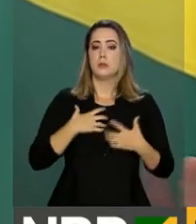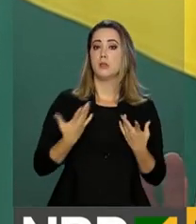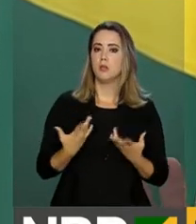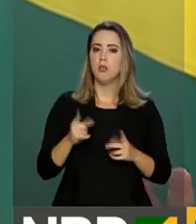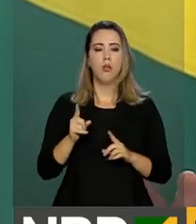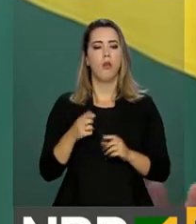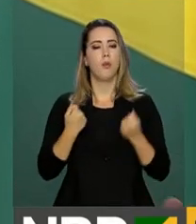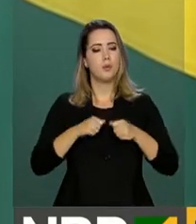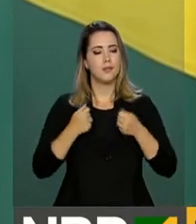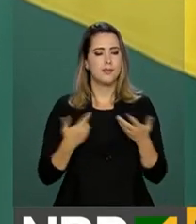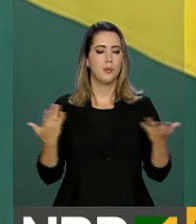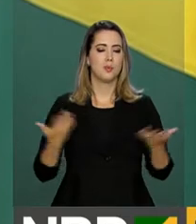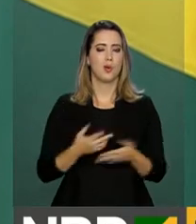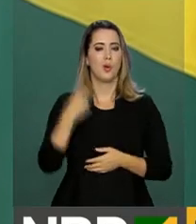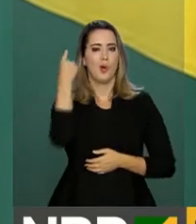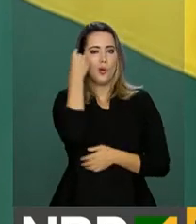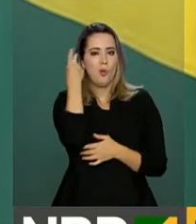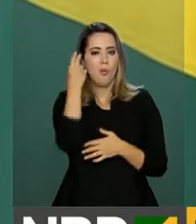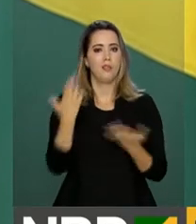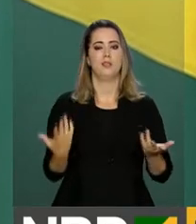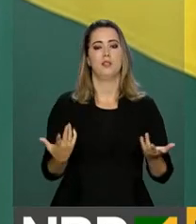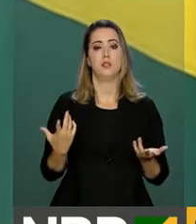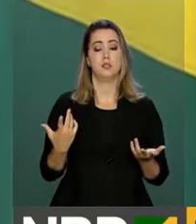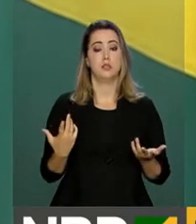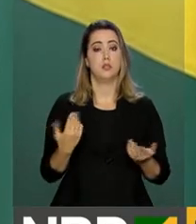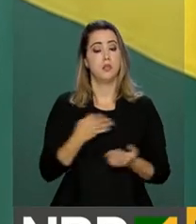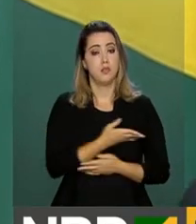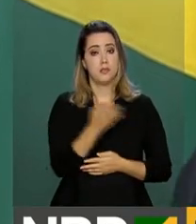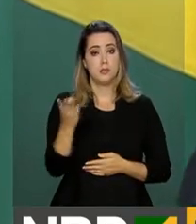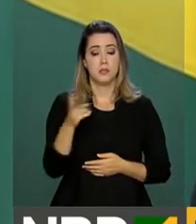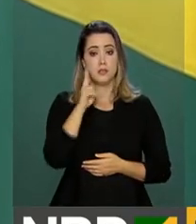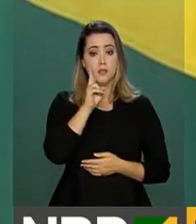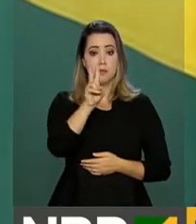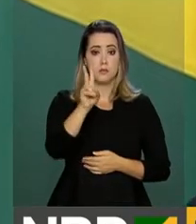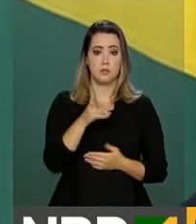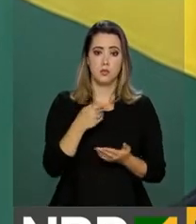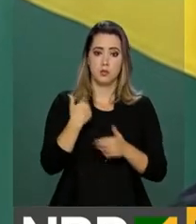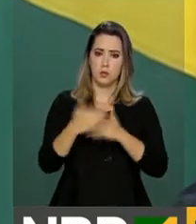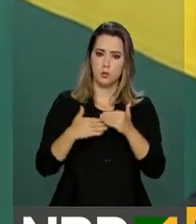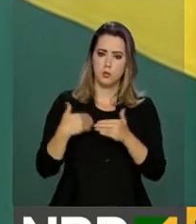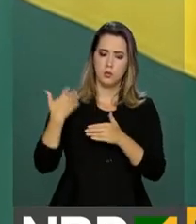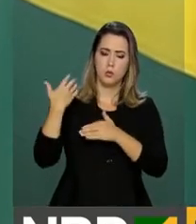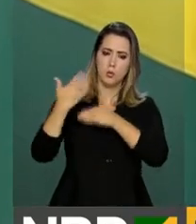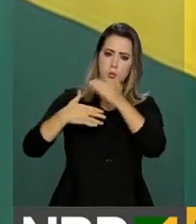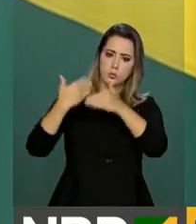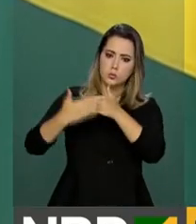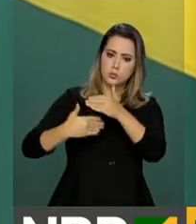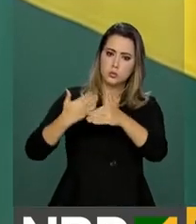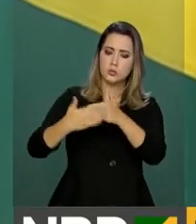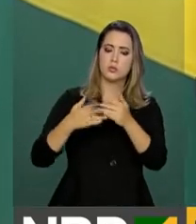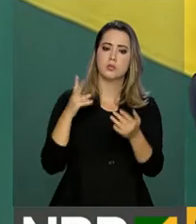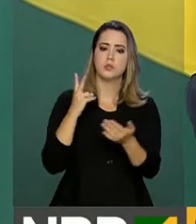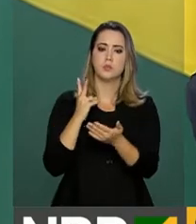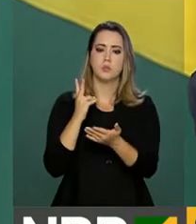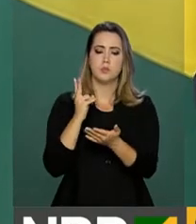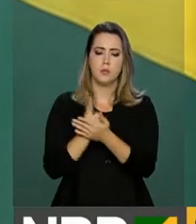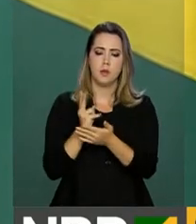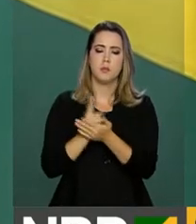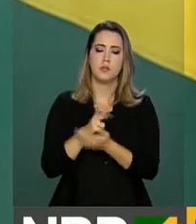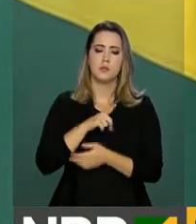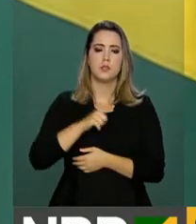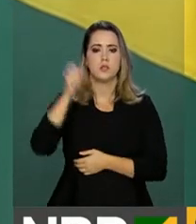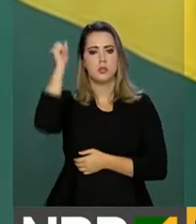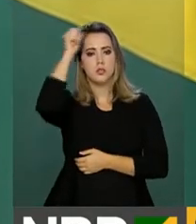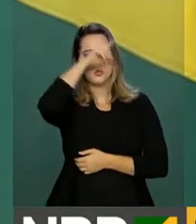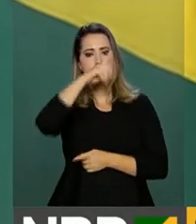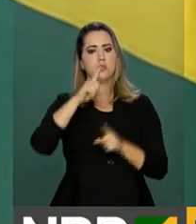naturalidade vocês vejam que ao longo do tempo sem embargo das dificuldades todas e das se lhe